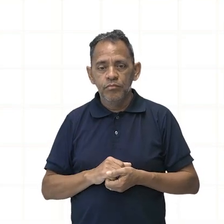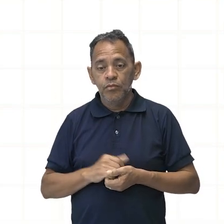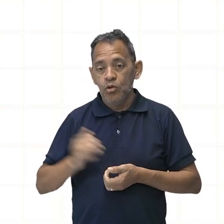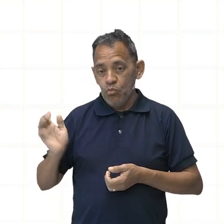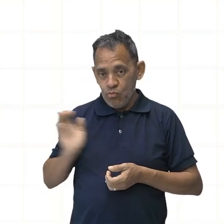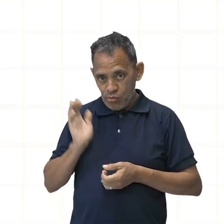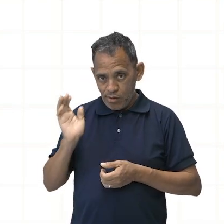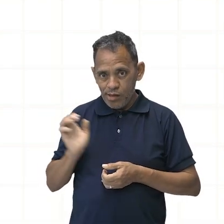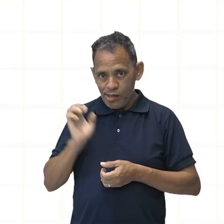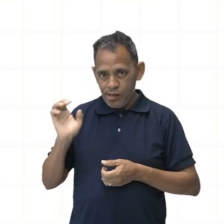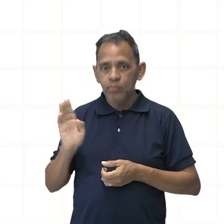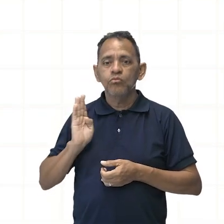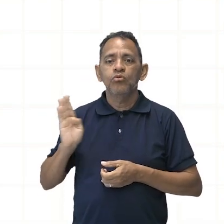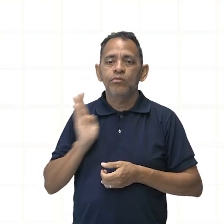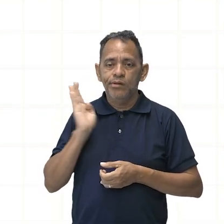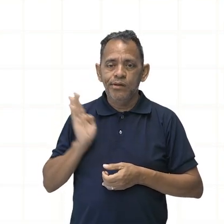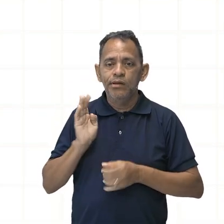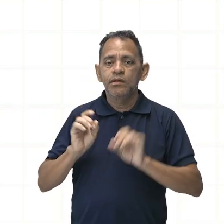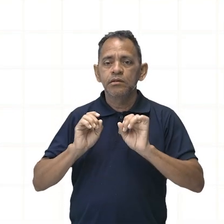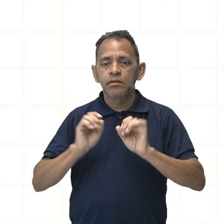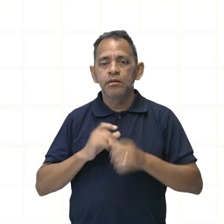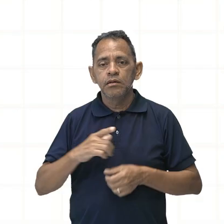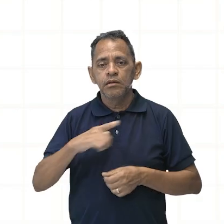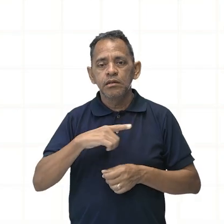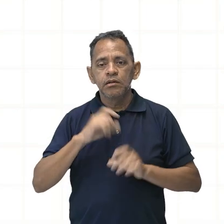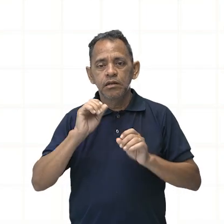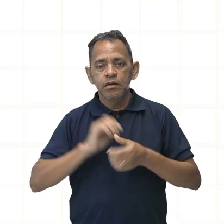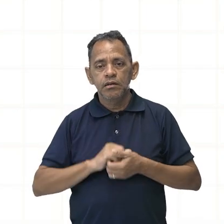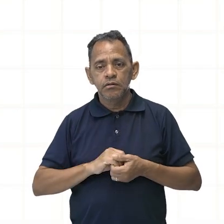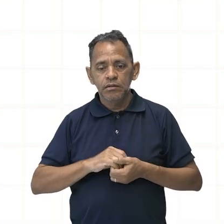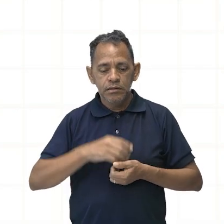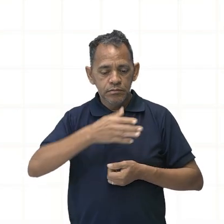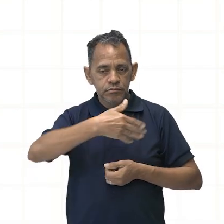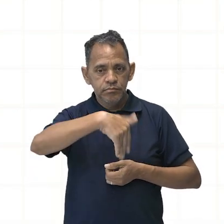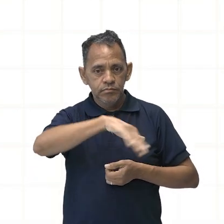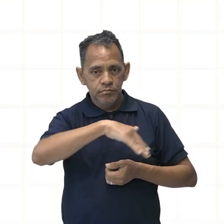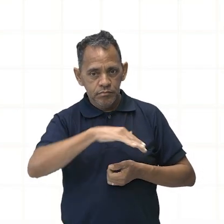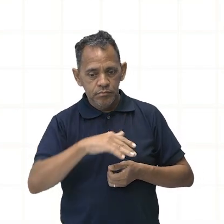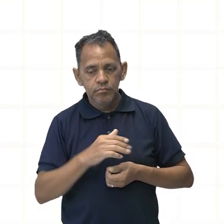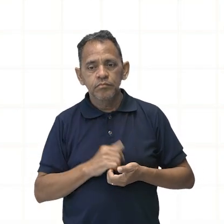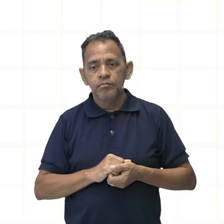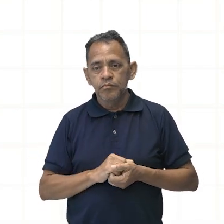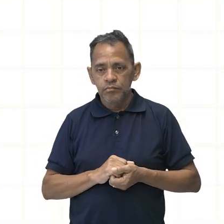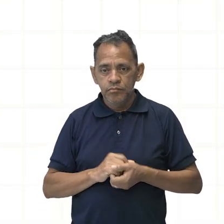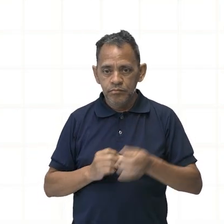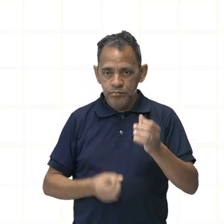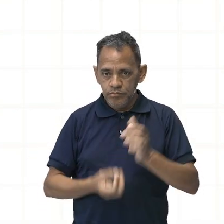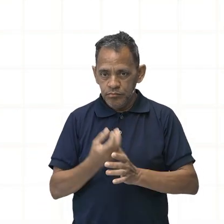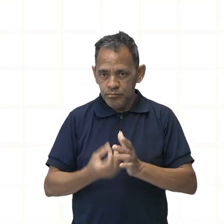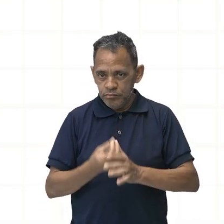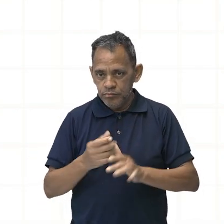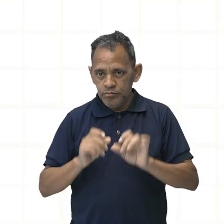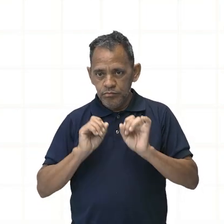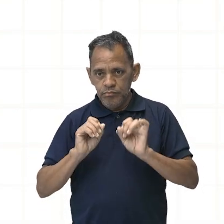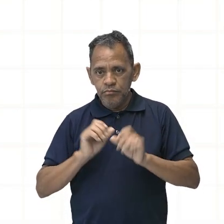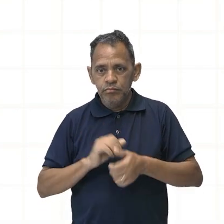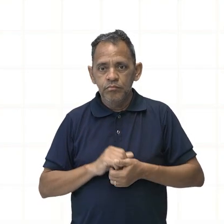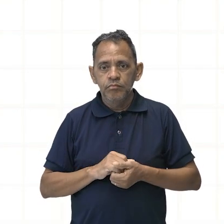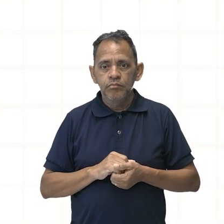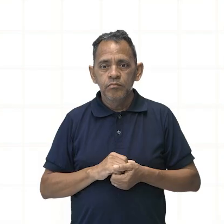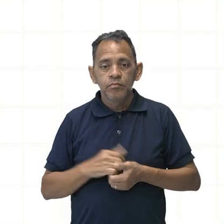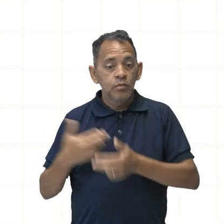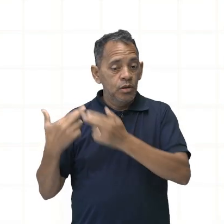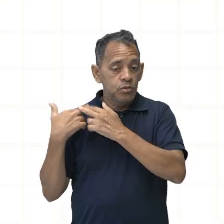burgueses, gente, né? Eles vão deter o quê? Essa propriedade aí dos meios de produção. E a